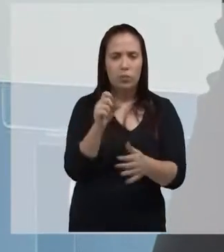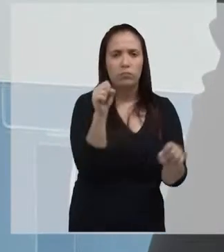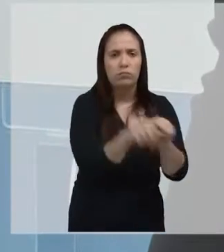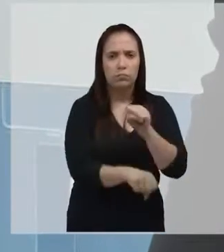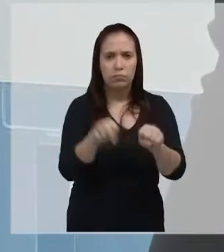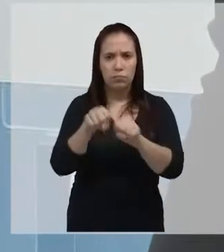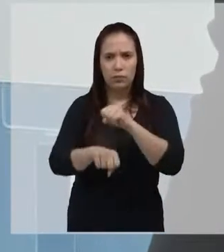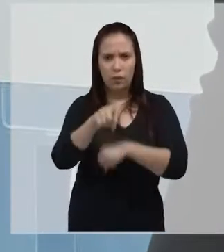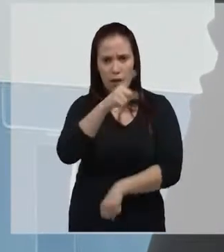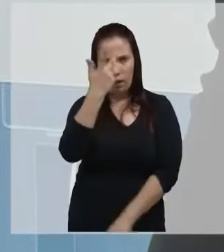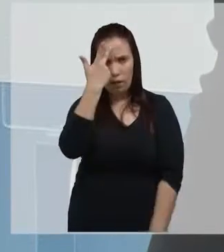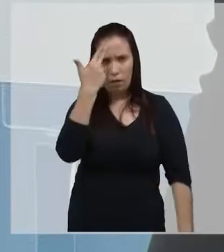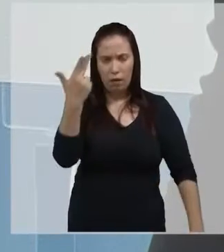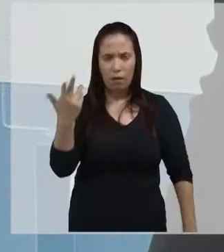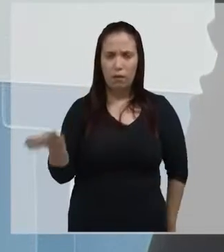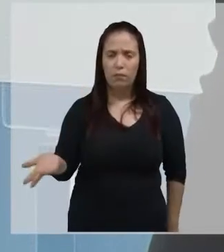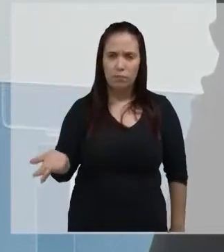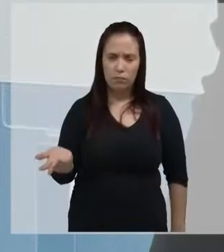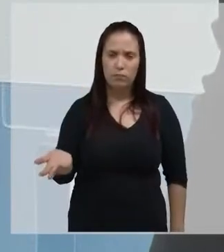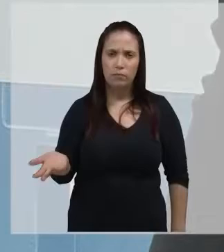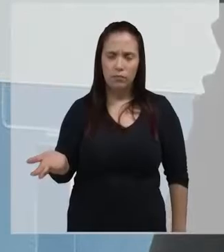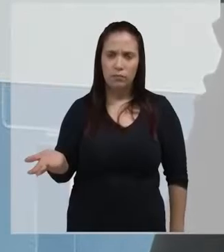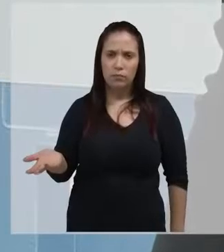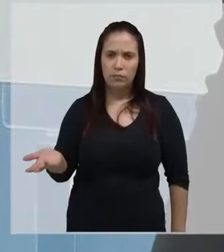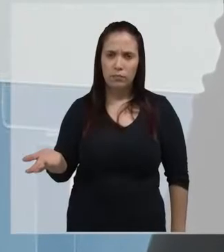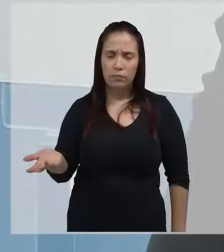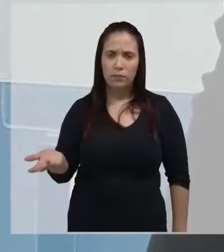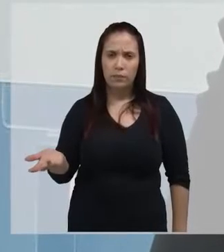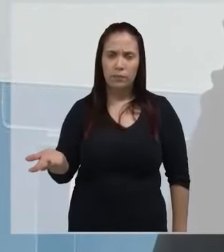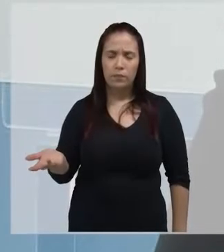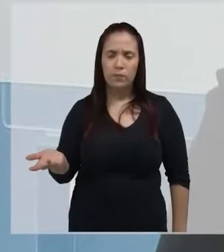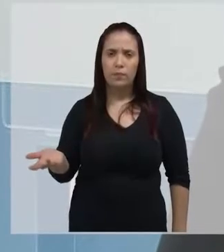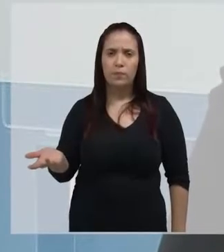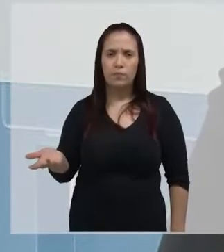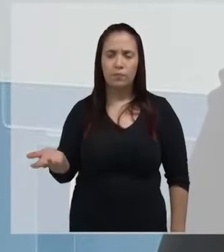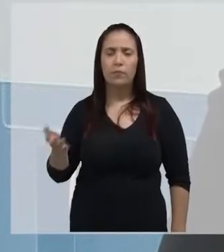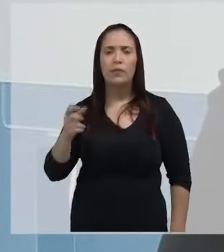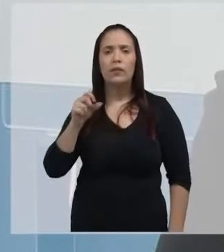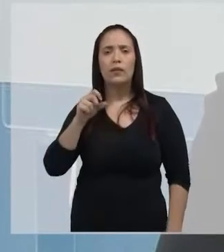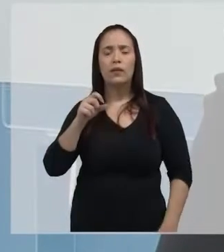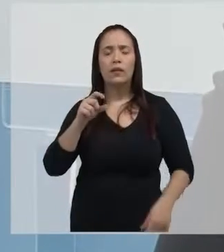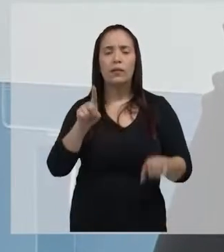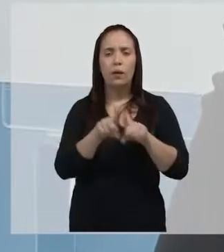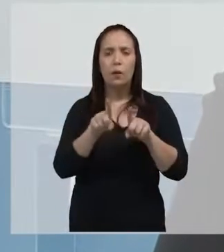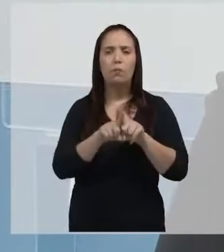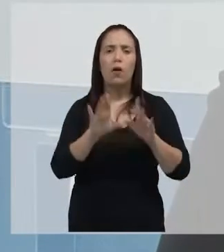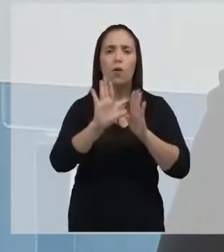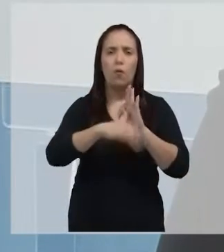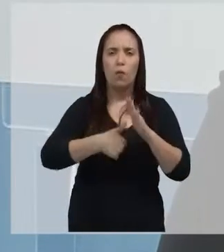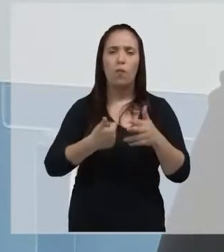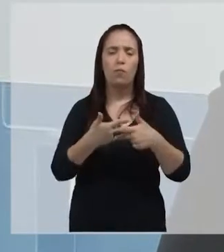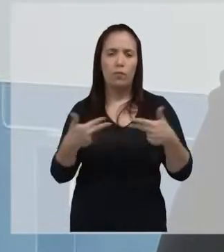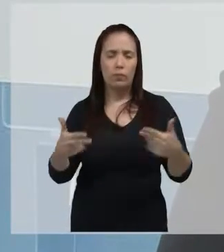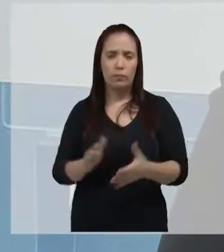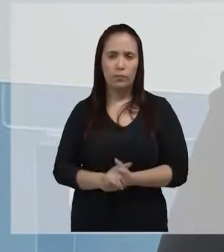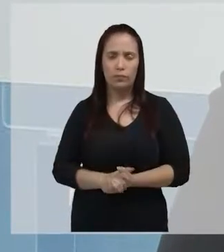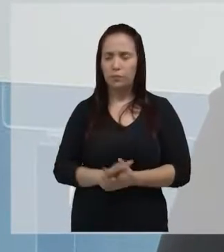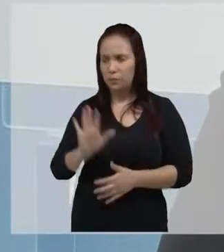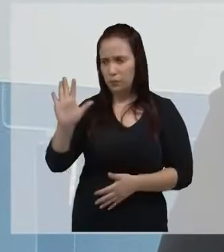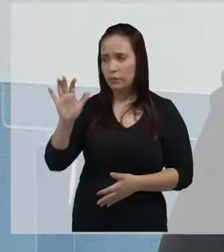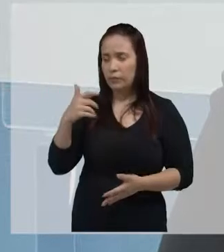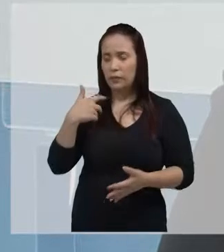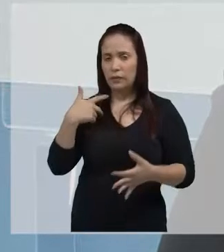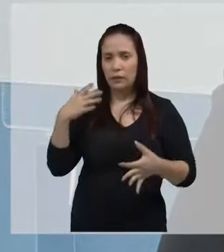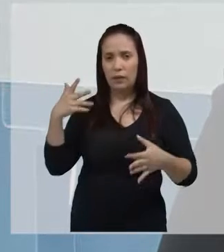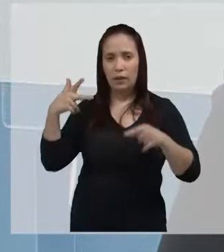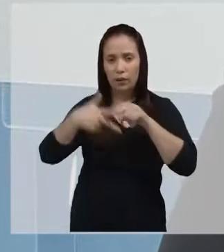para ele. Talvez esses privilégios sejam para crimes menores, como furto ou uma coisa desse tipo. Perfeito. Carlinhos. Agora, deixa eu só terminar essa